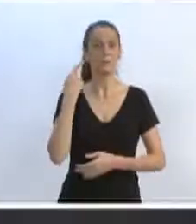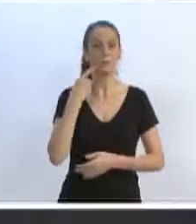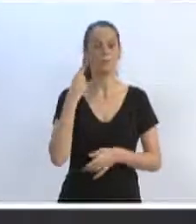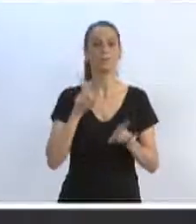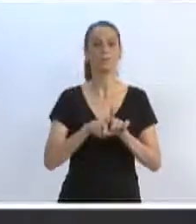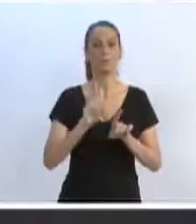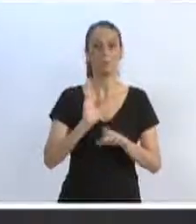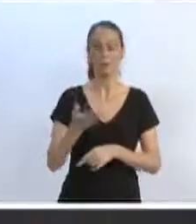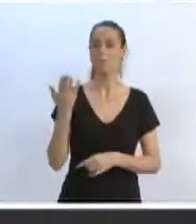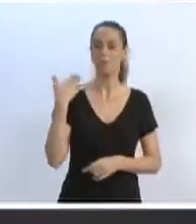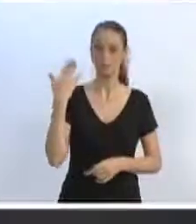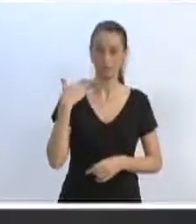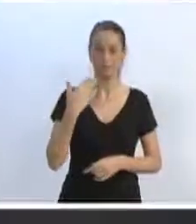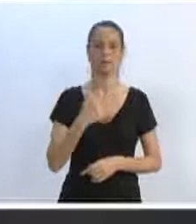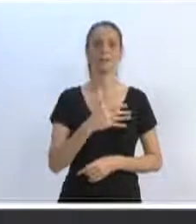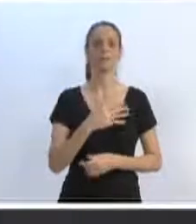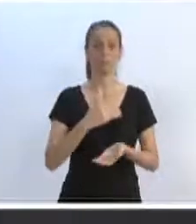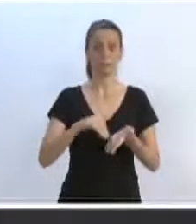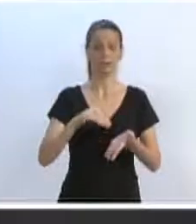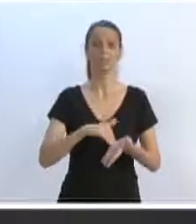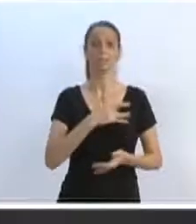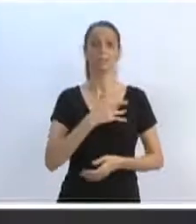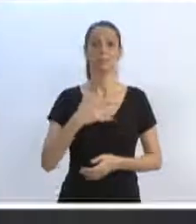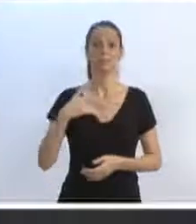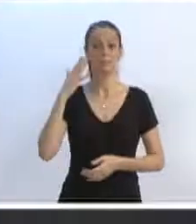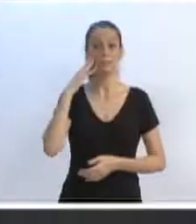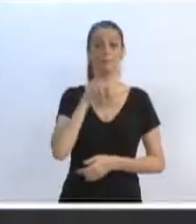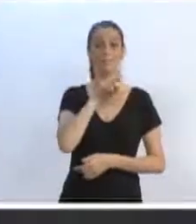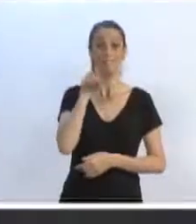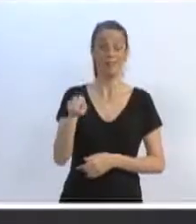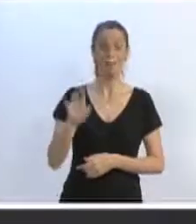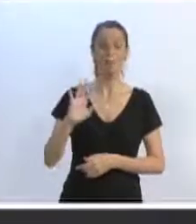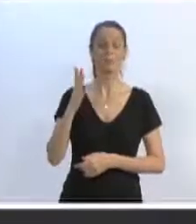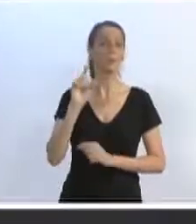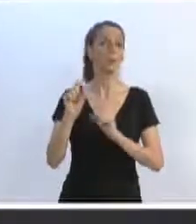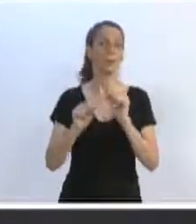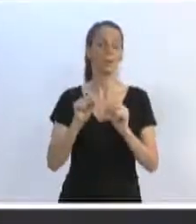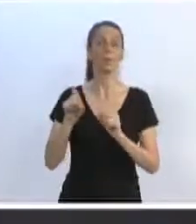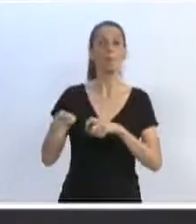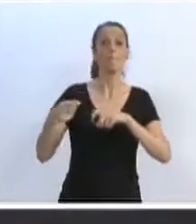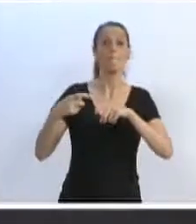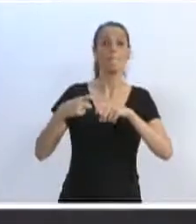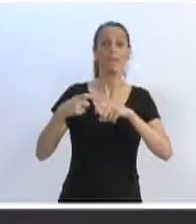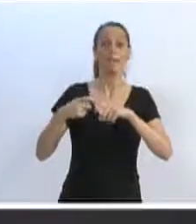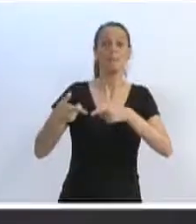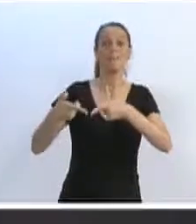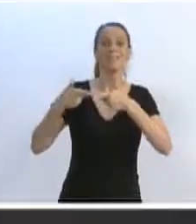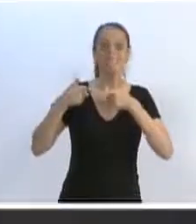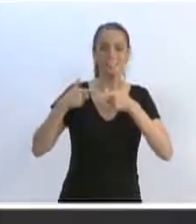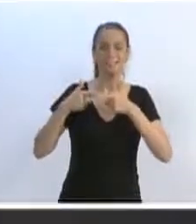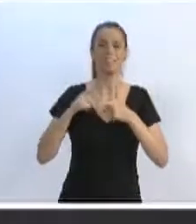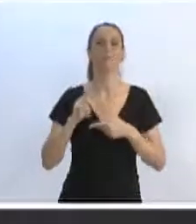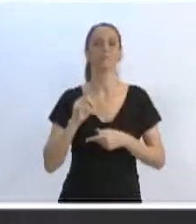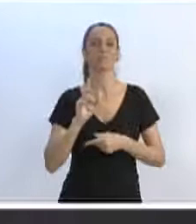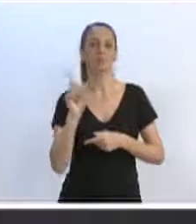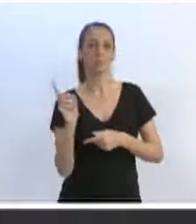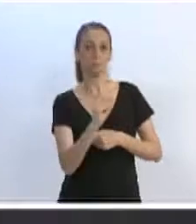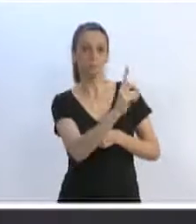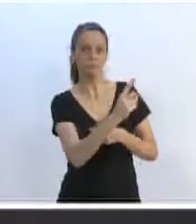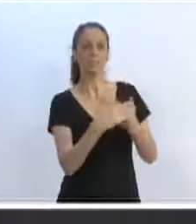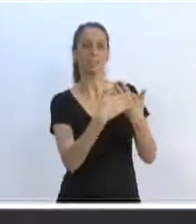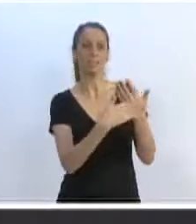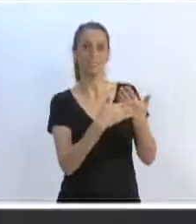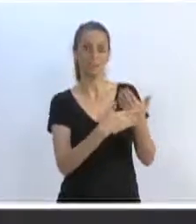já foi secretário de saúde. Ali, aquela situação foi nesse sentido. Ele está afastado para tratamento de saúde. Não foi simplesmente, não